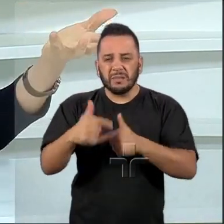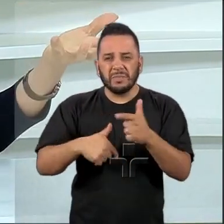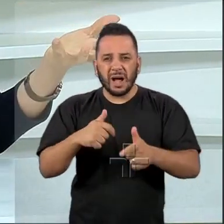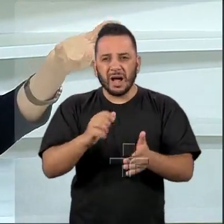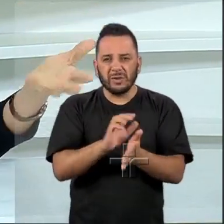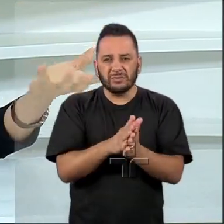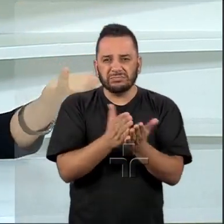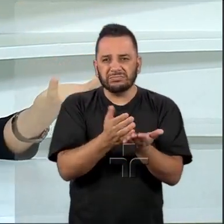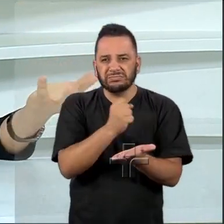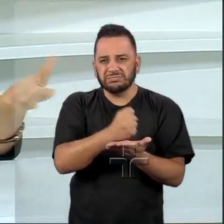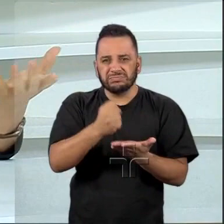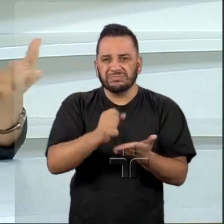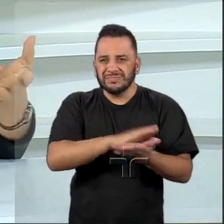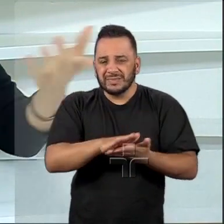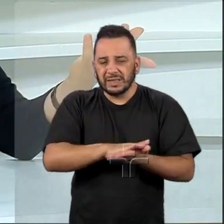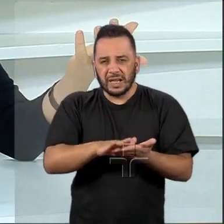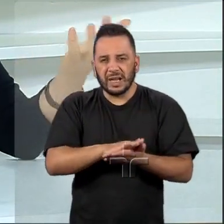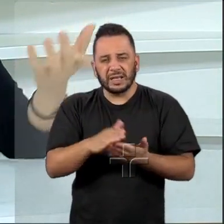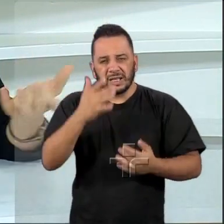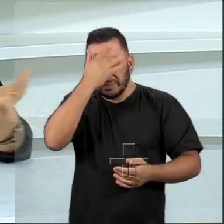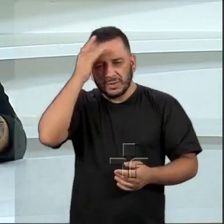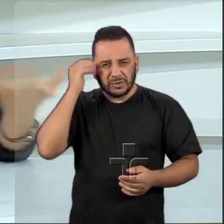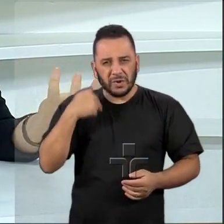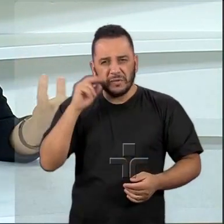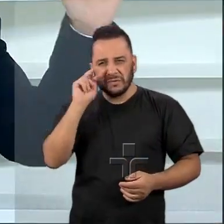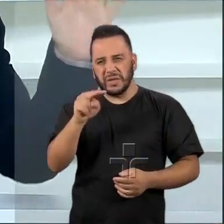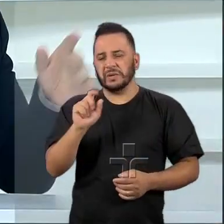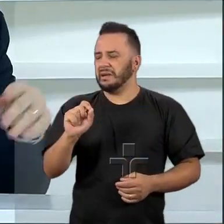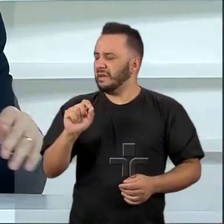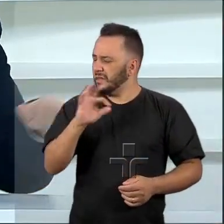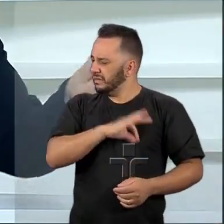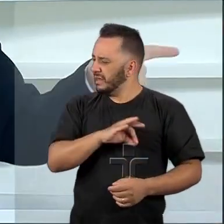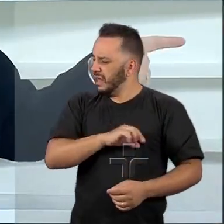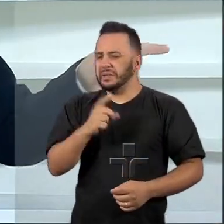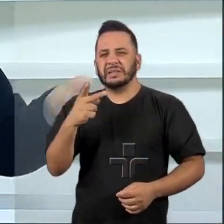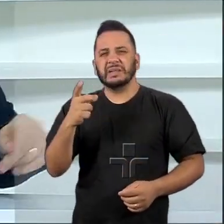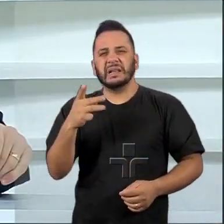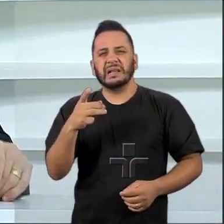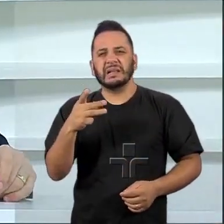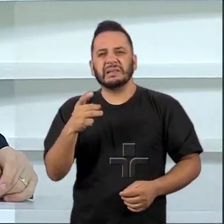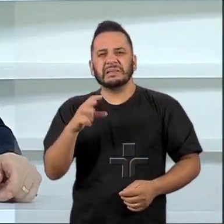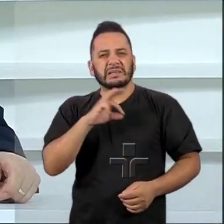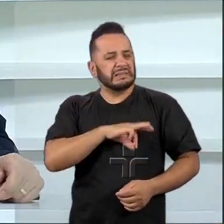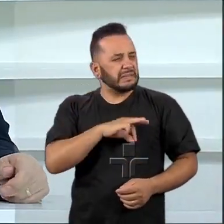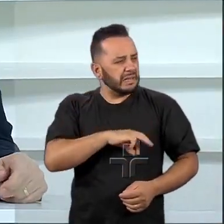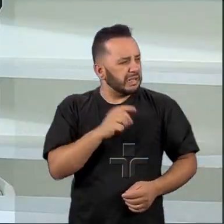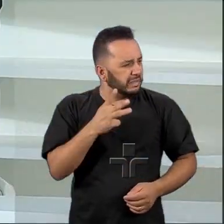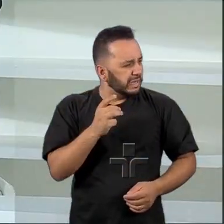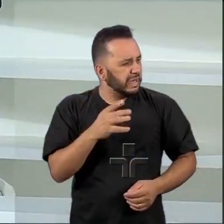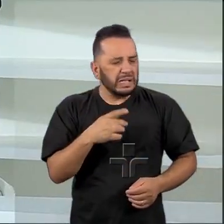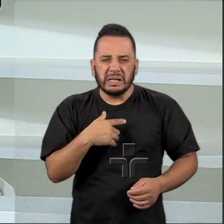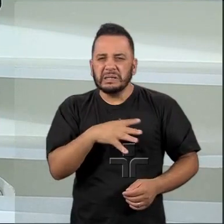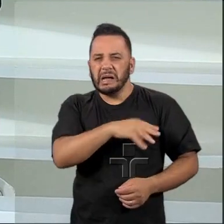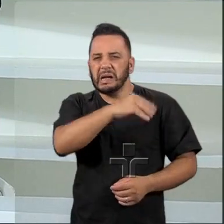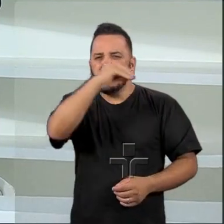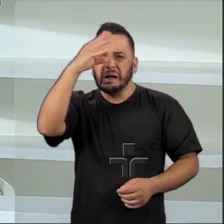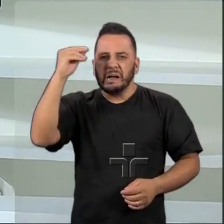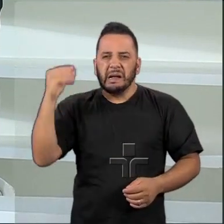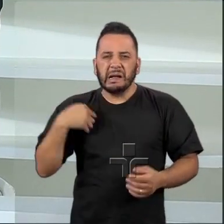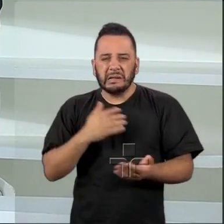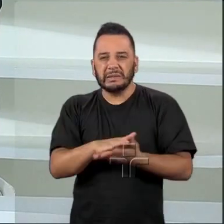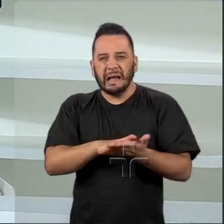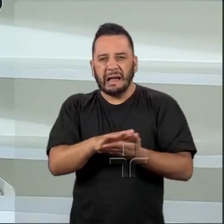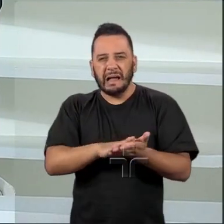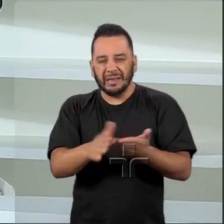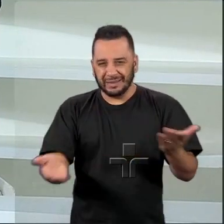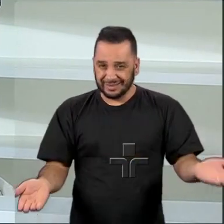ouve aquele negócio do 13º, diz, mas o que é mesmo? Eu nem sei o que é isso. O que é mesmo? Não, eu não tenho isso há tanto tempo. A força de trabalho